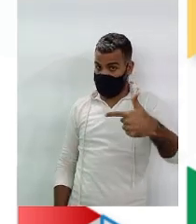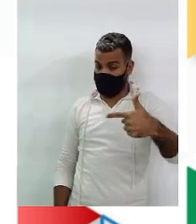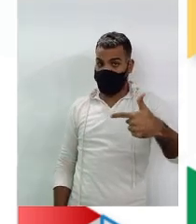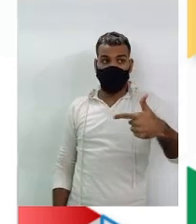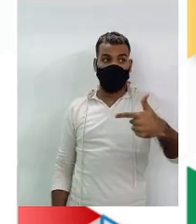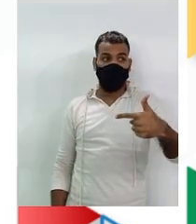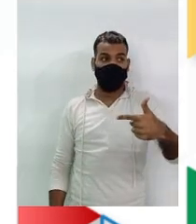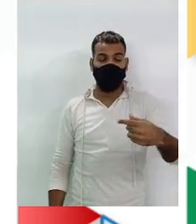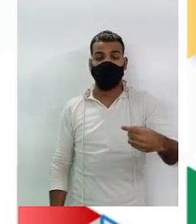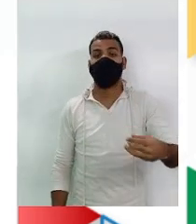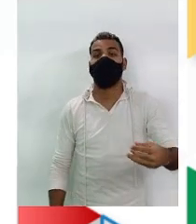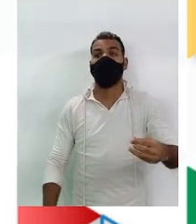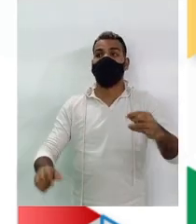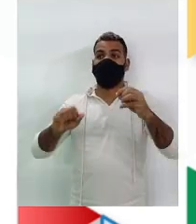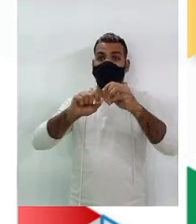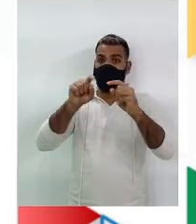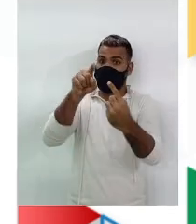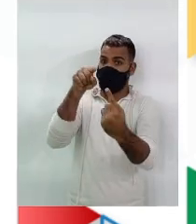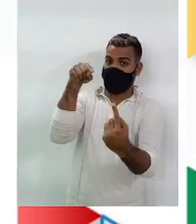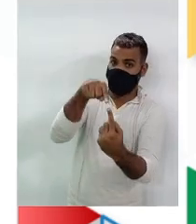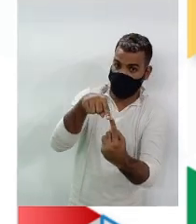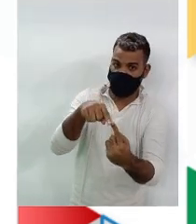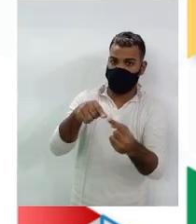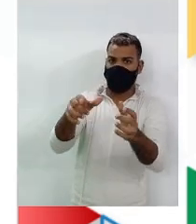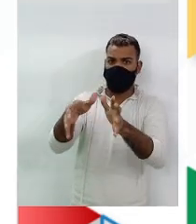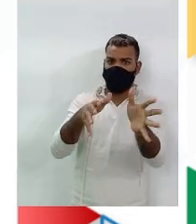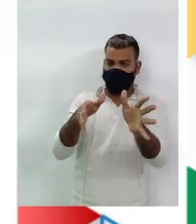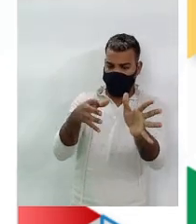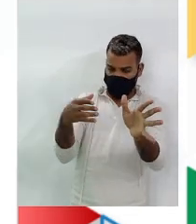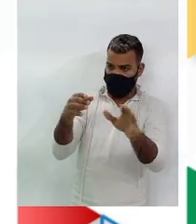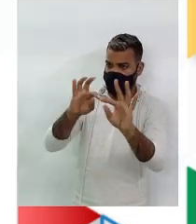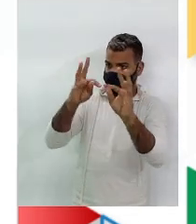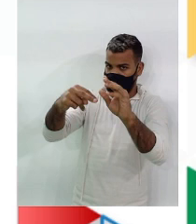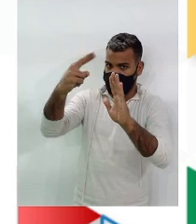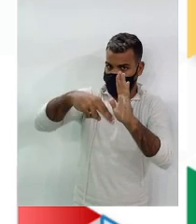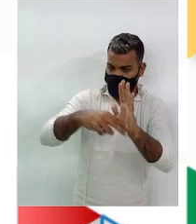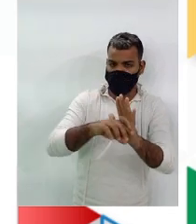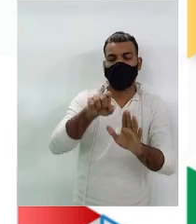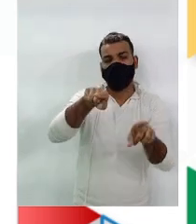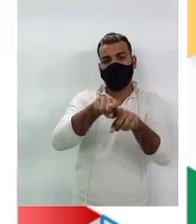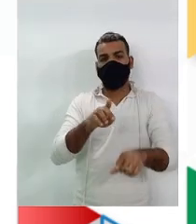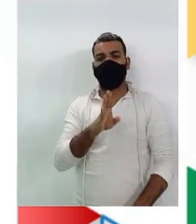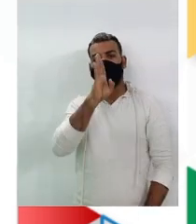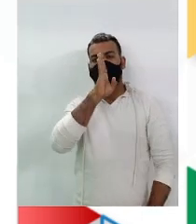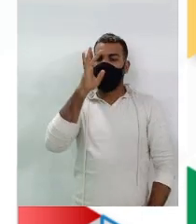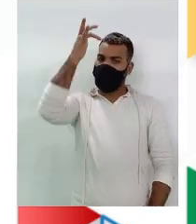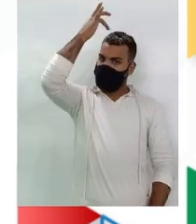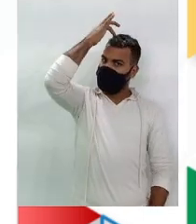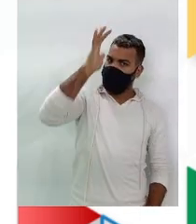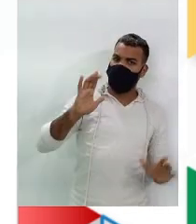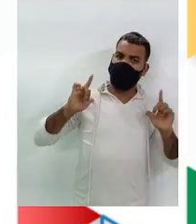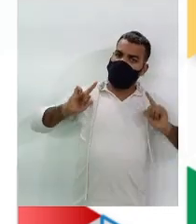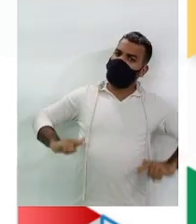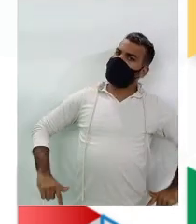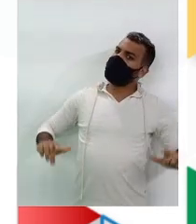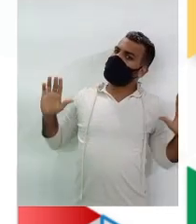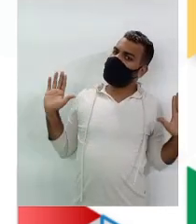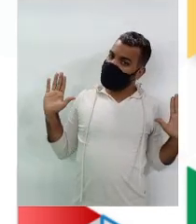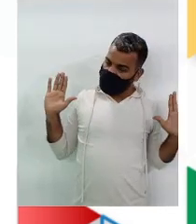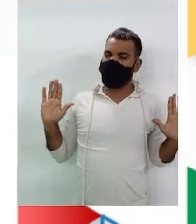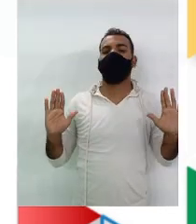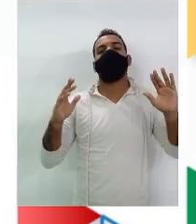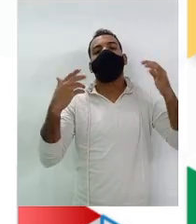linguagem deve ser objetiva, acessível e impessoal, atendendo a que há se representar